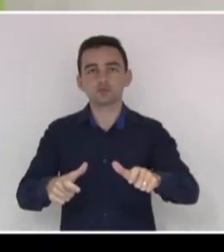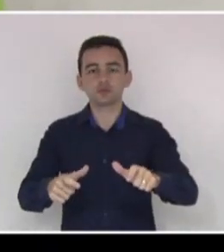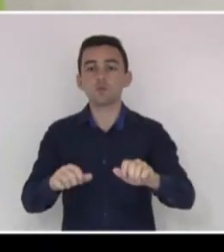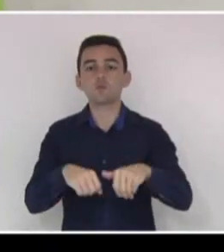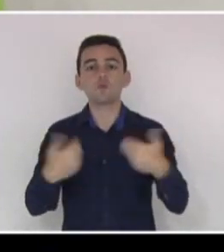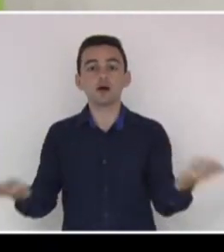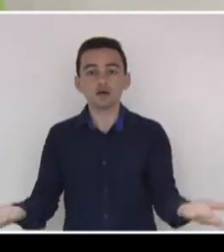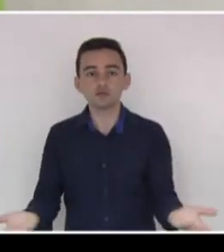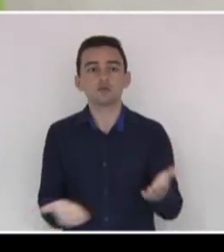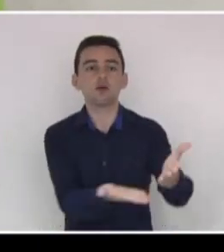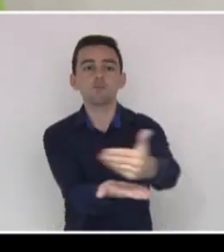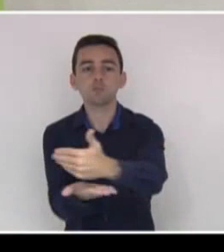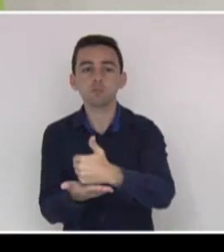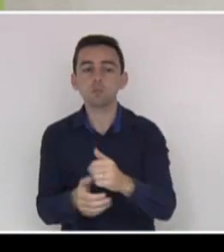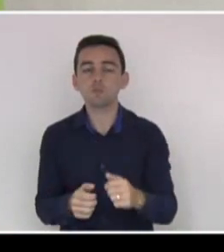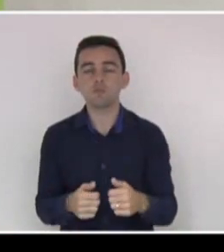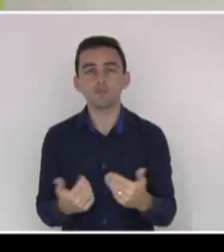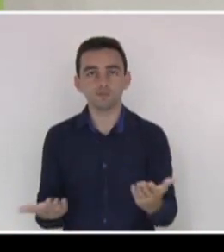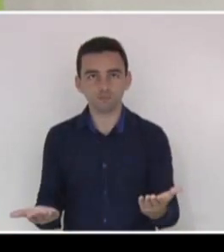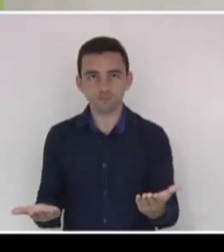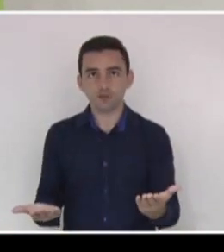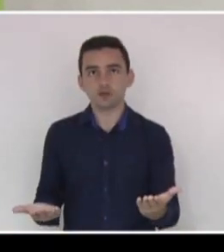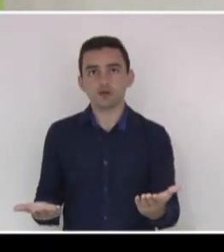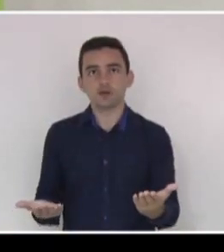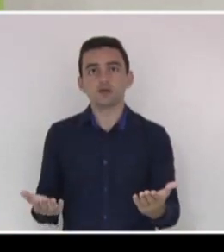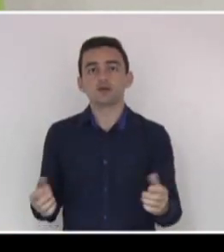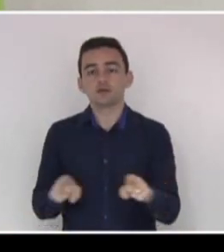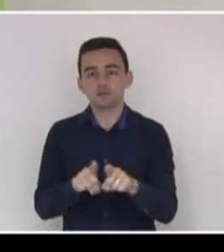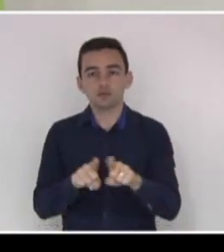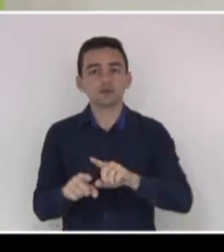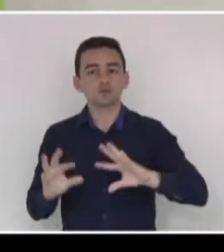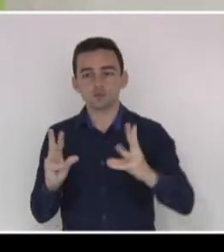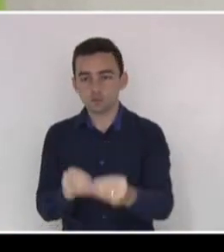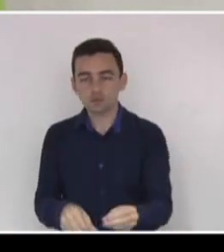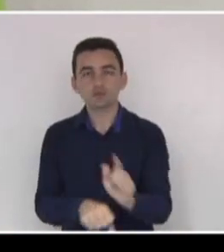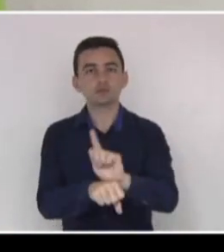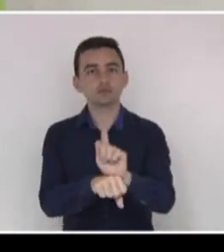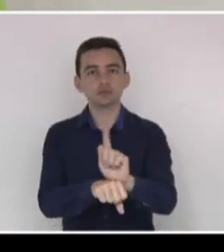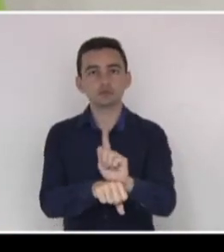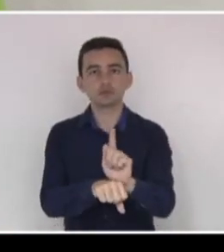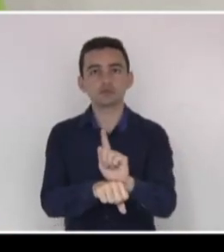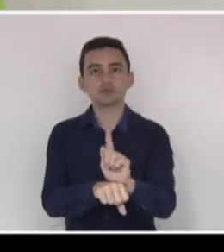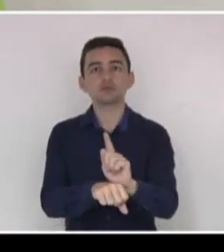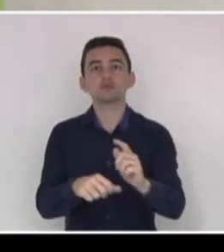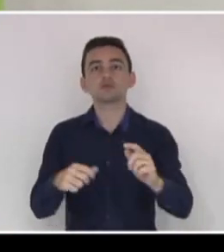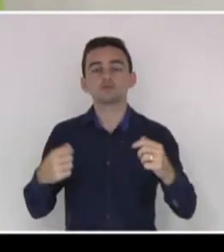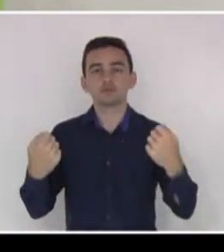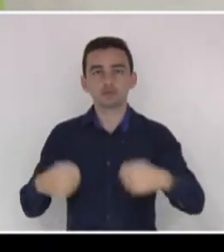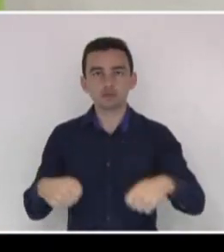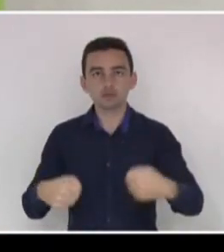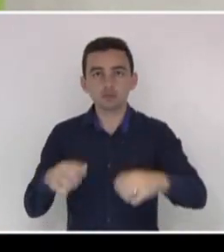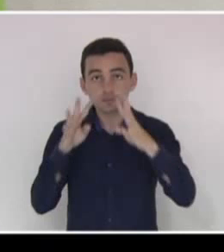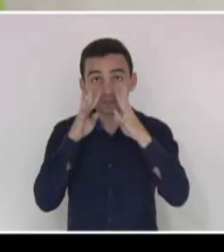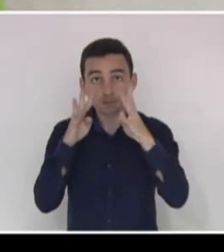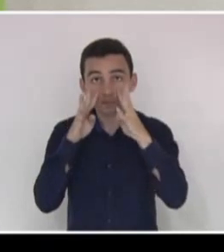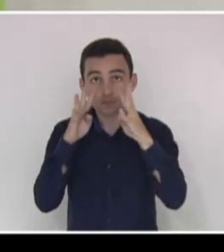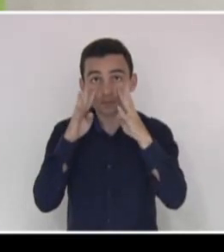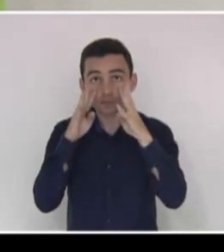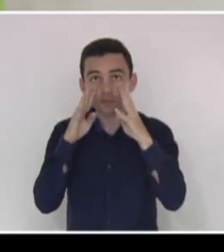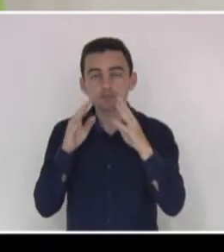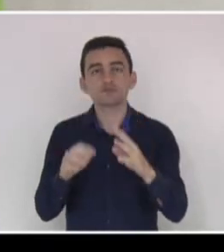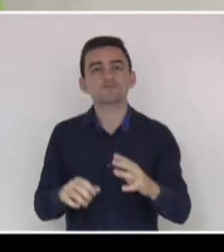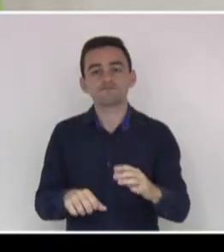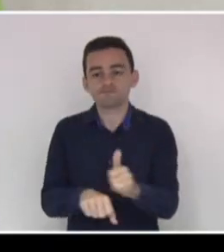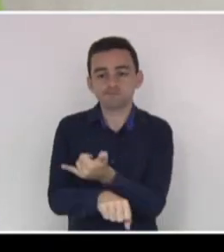gestores municipais devem ficar muito atentos, colocar informações e se articular para influenciar sobre